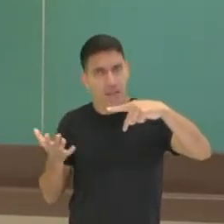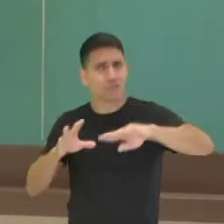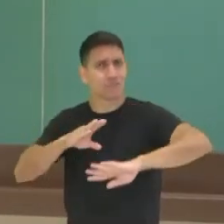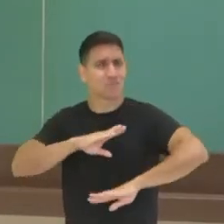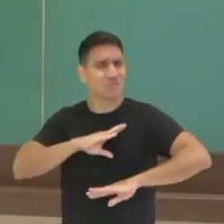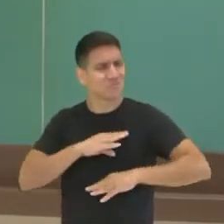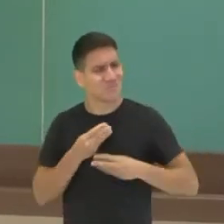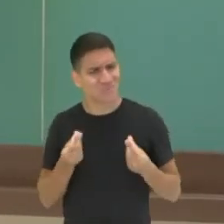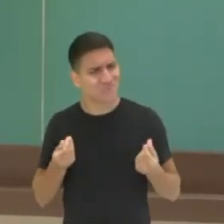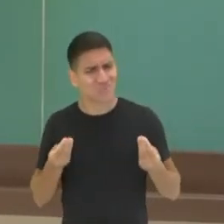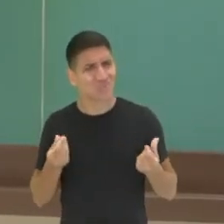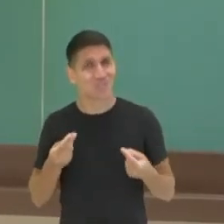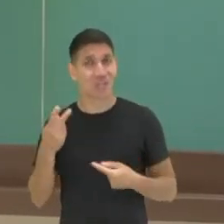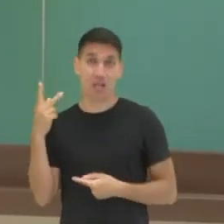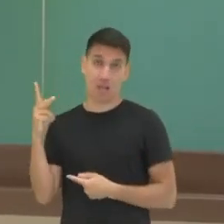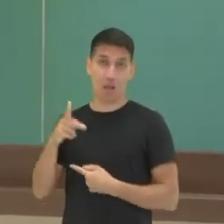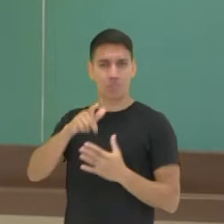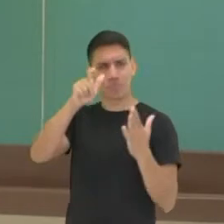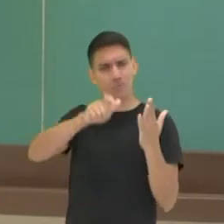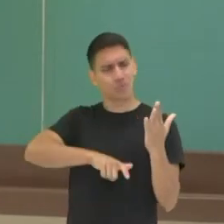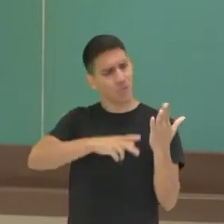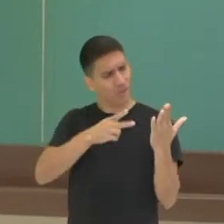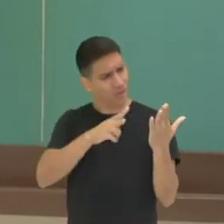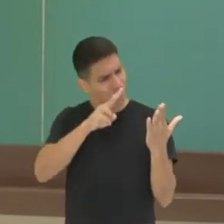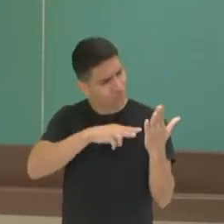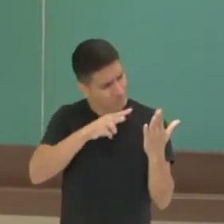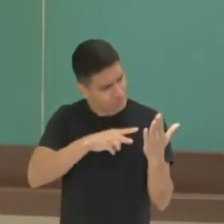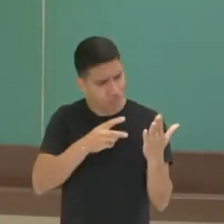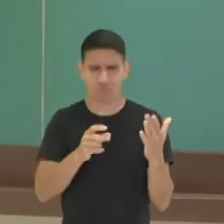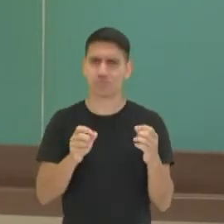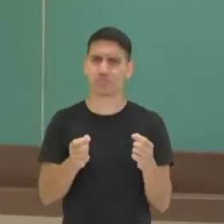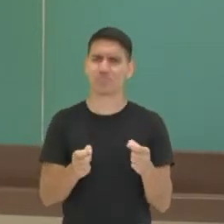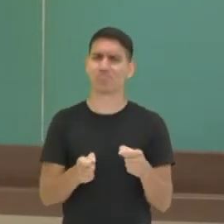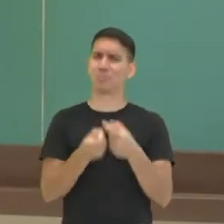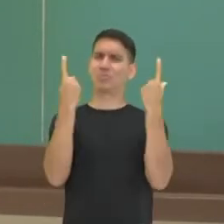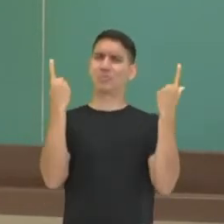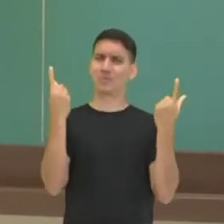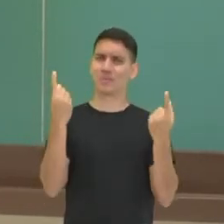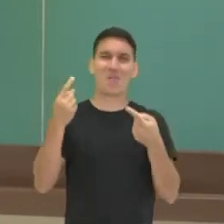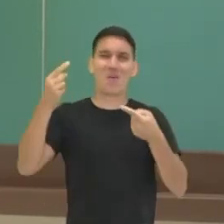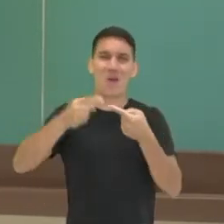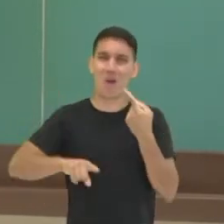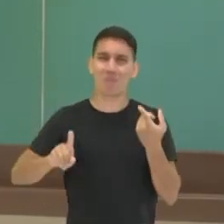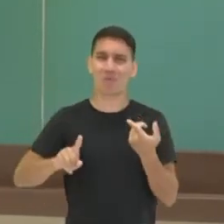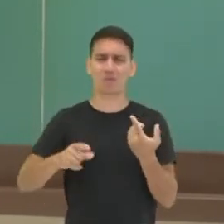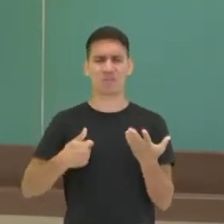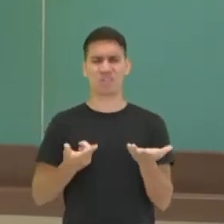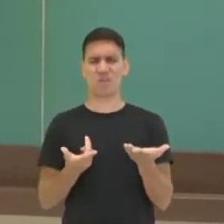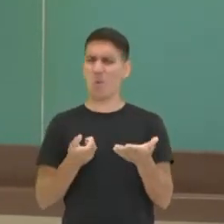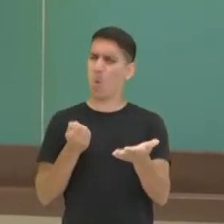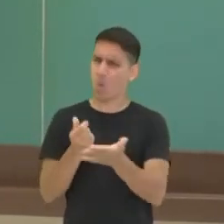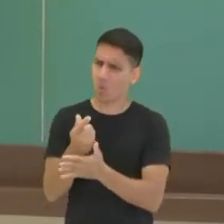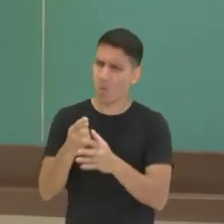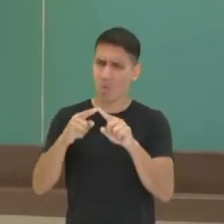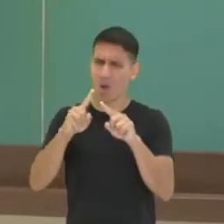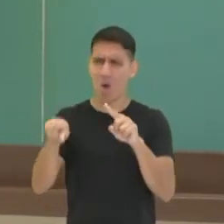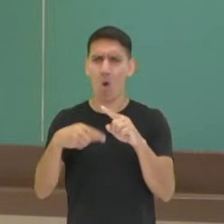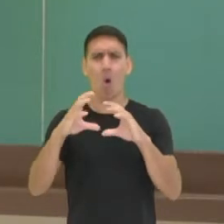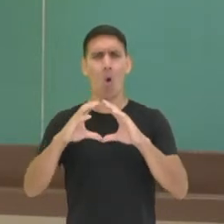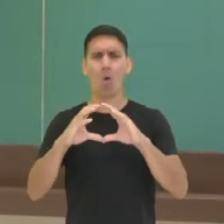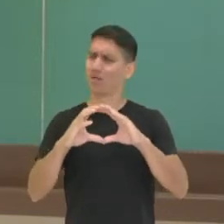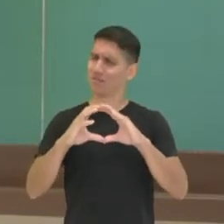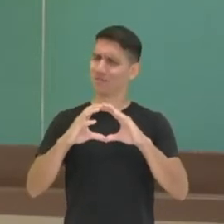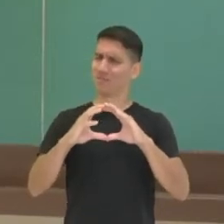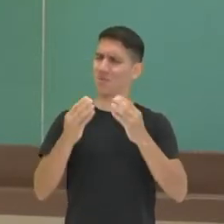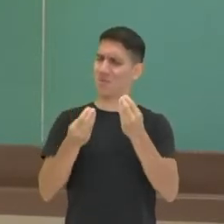que foge à expectativa do leitor, há ali uma ruptura de expectativa, né? Tanto que o leitor tem que parar para dar uma refletida sobre, para tentar entender o que está